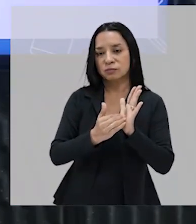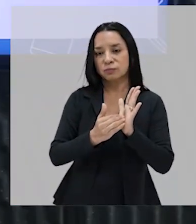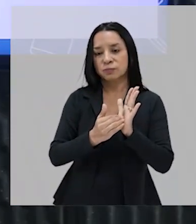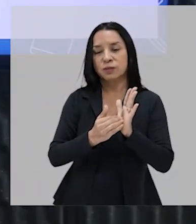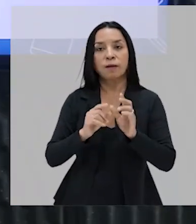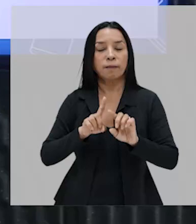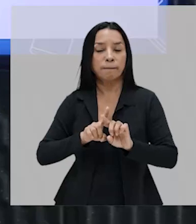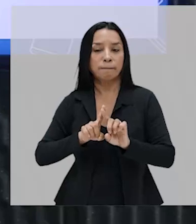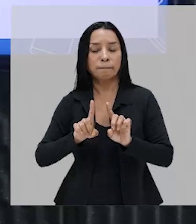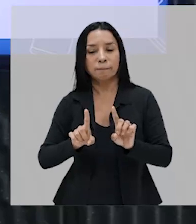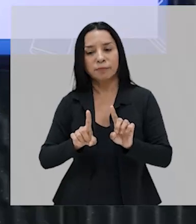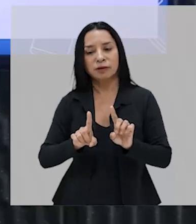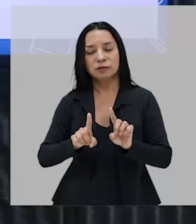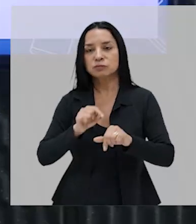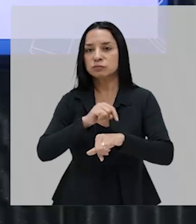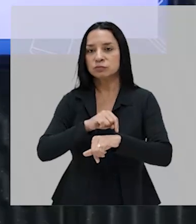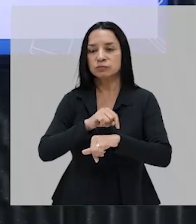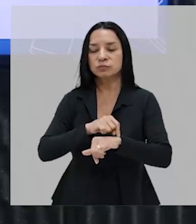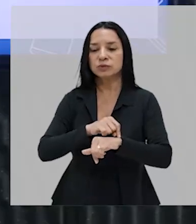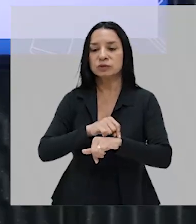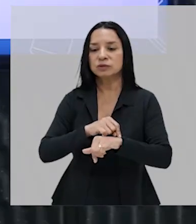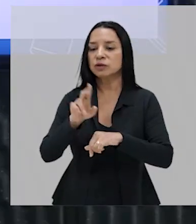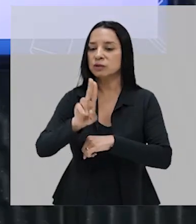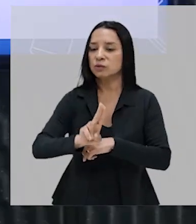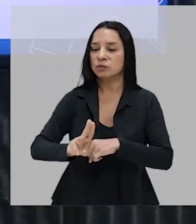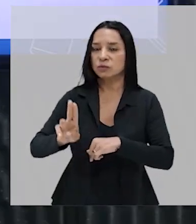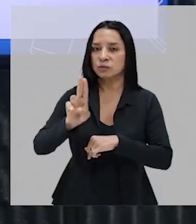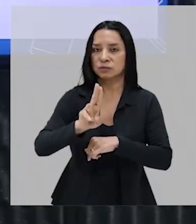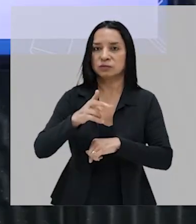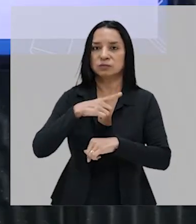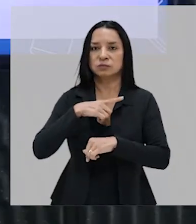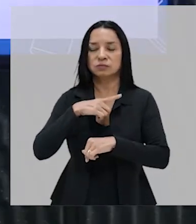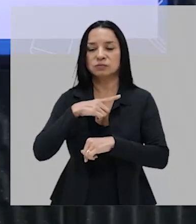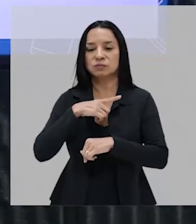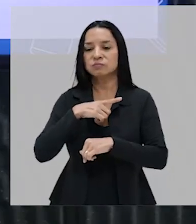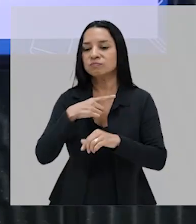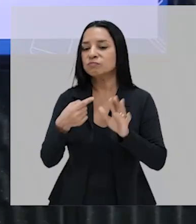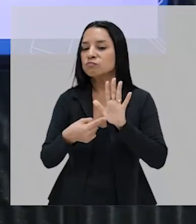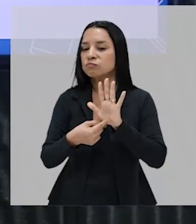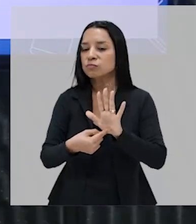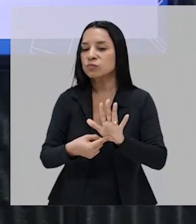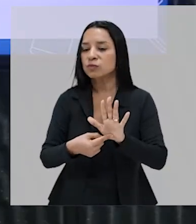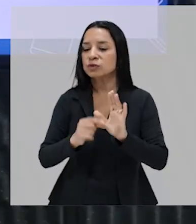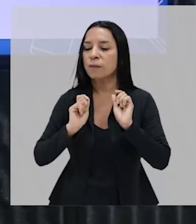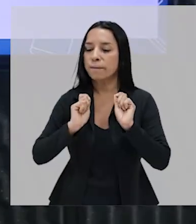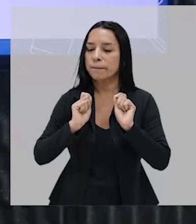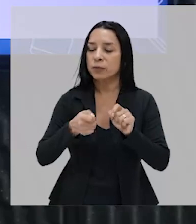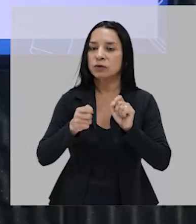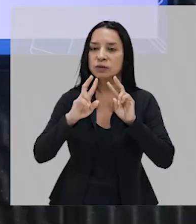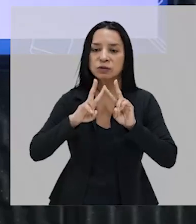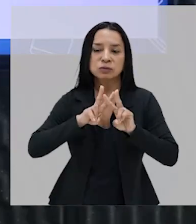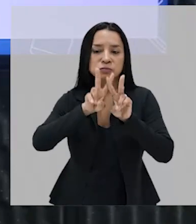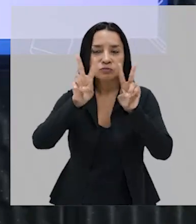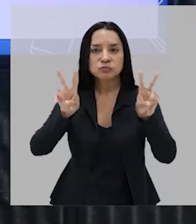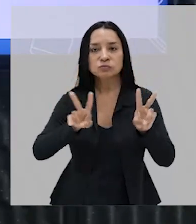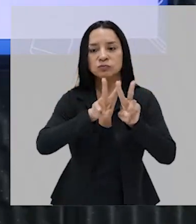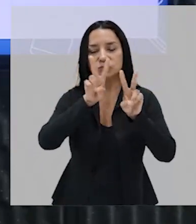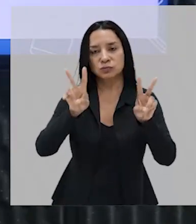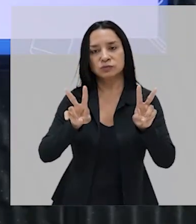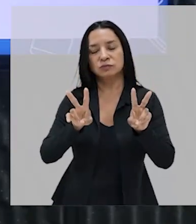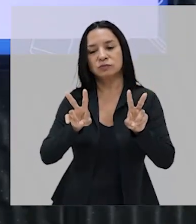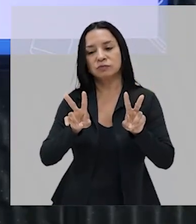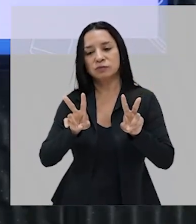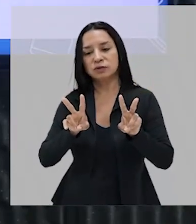menos, no momento em que ela está sendo utilizada, ela traz a gente realmente uma possibilidade de enxergar a coisa, de